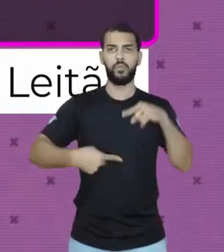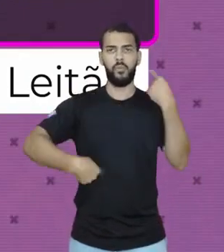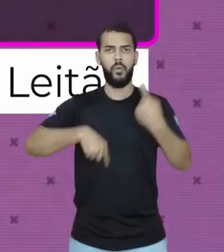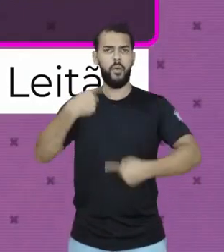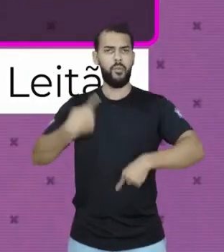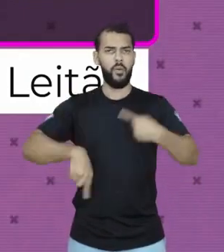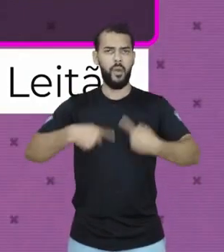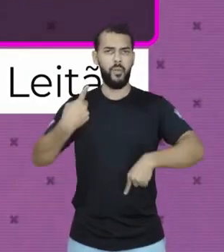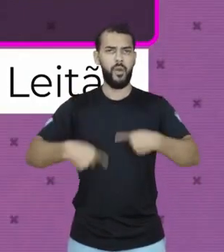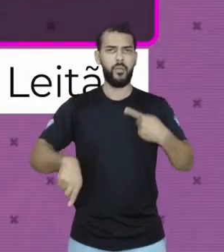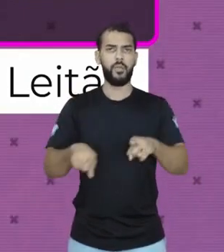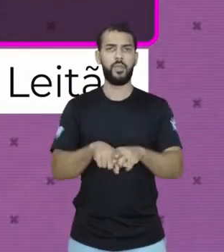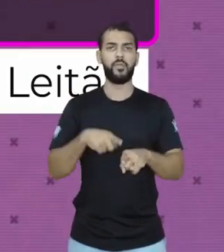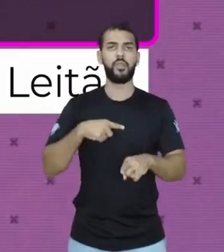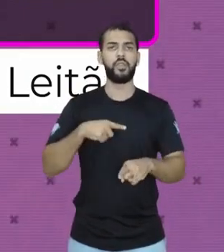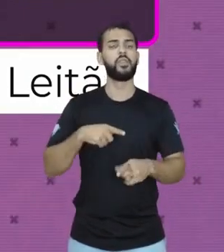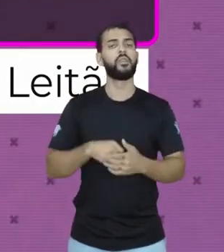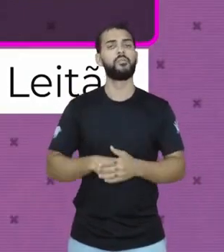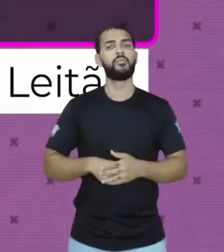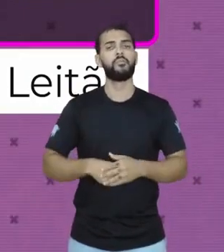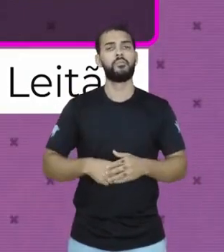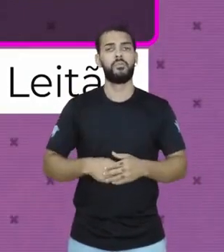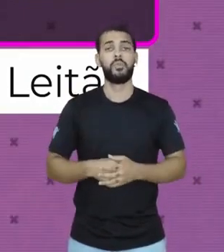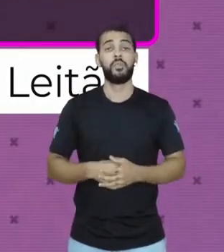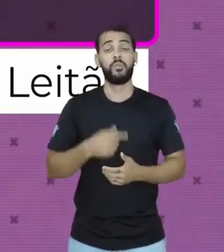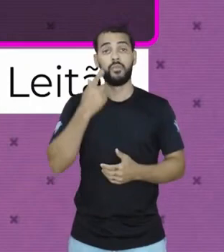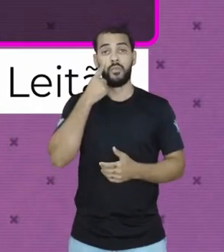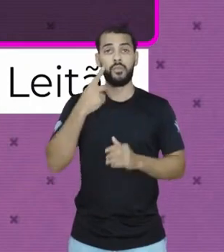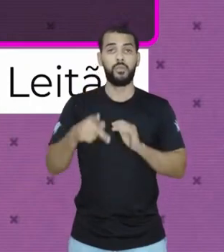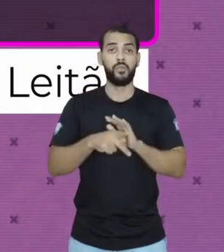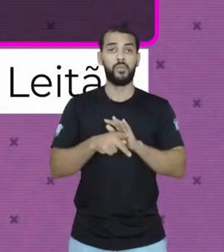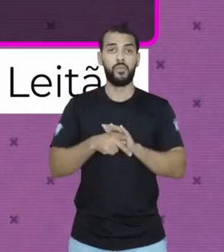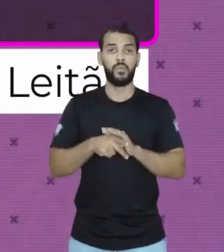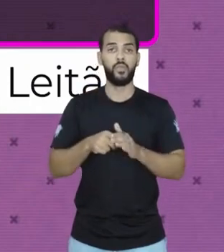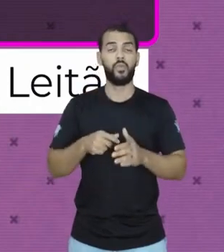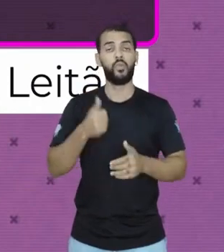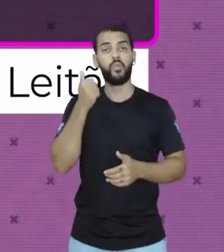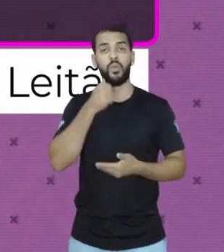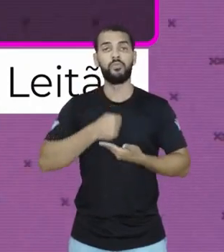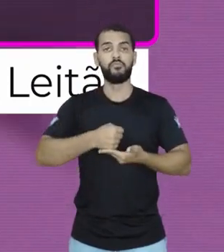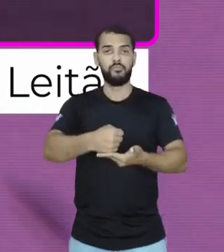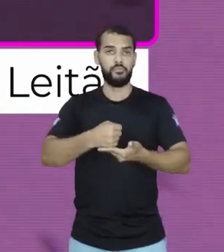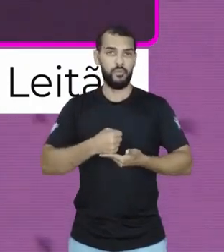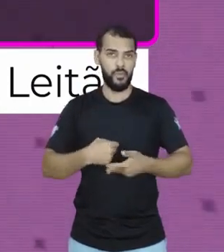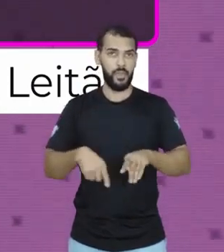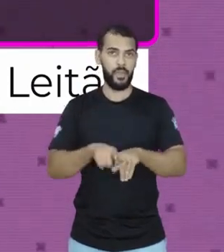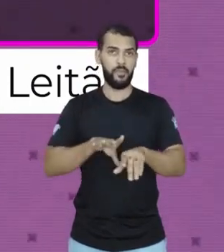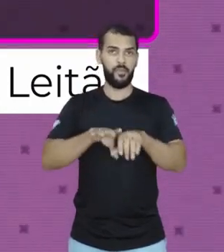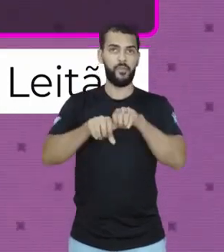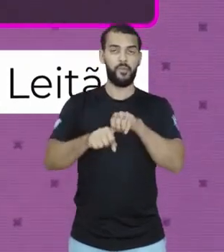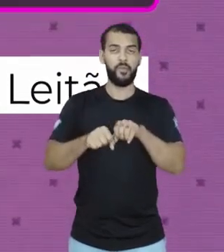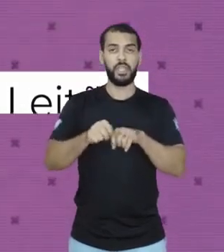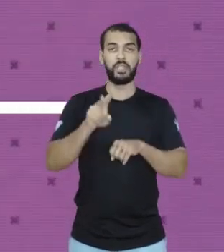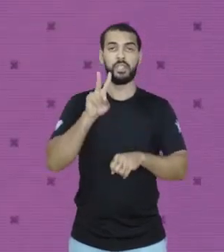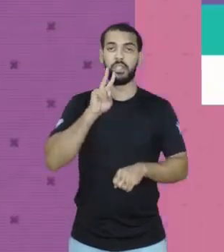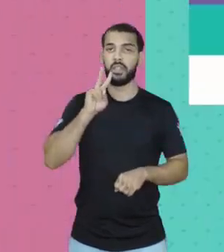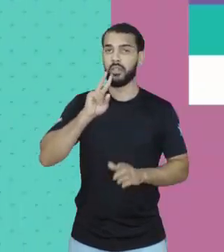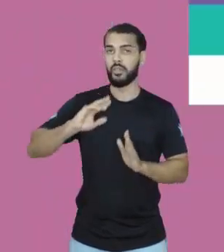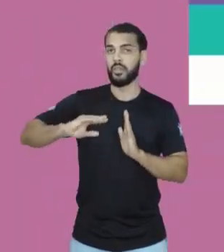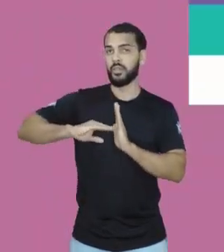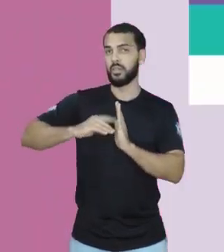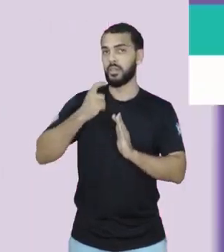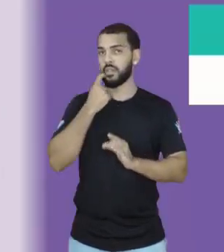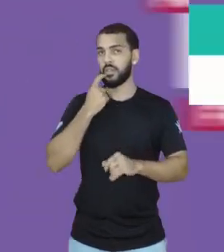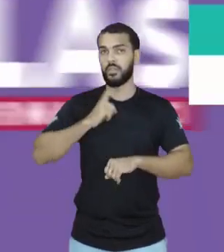e colocadas em pauta. Acompanhe com TV Elas por Elas Formação, de segunda a sexta-feira, sempre às